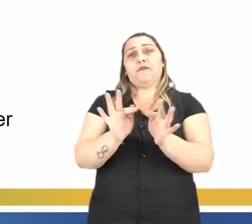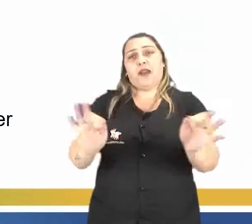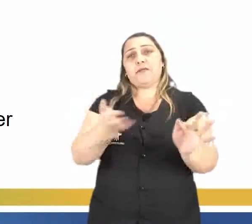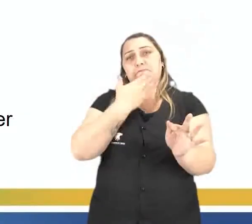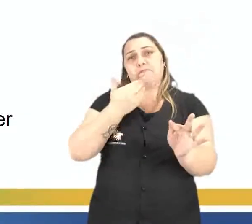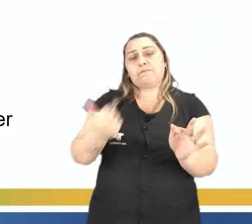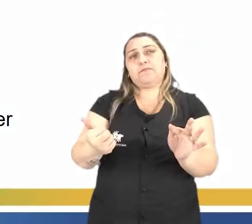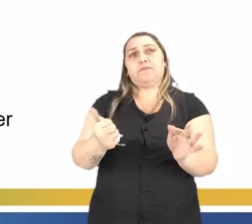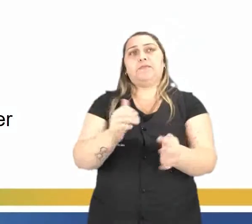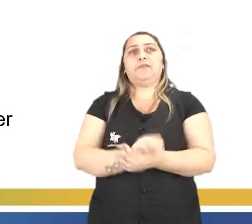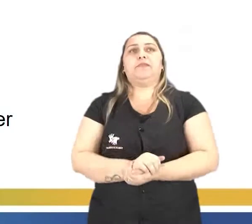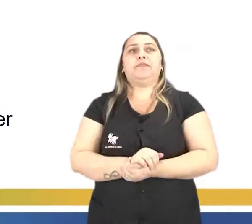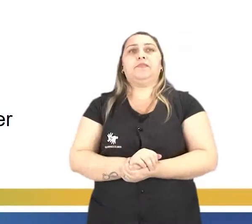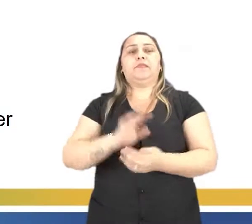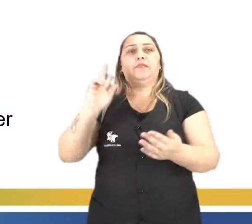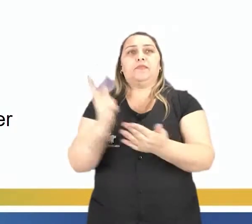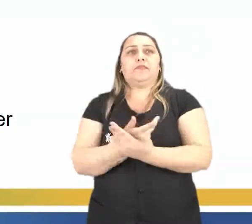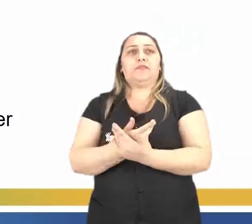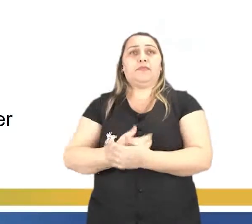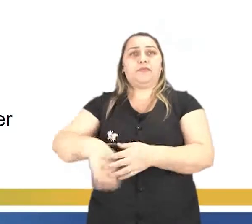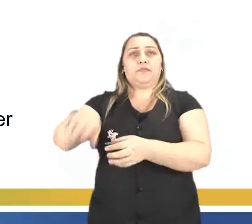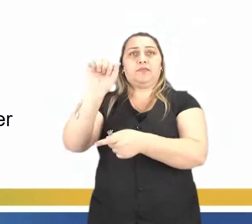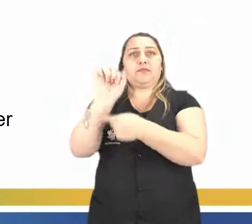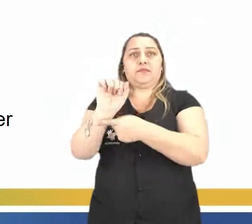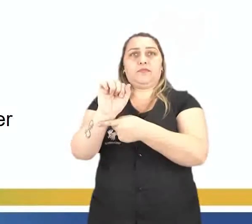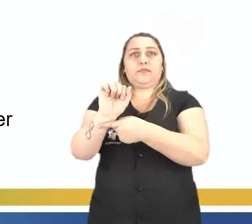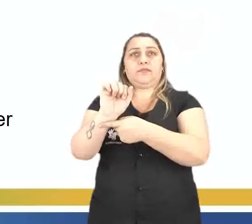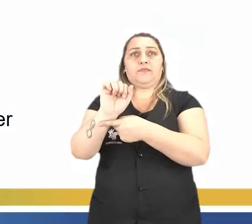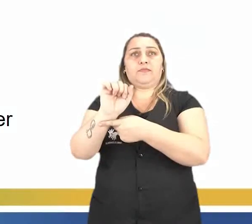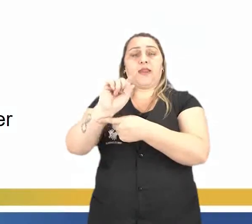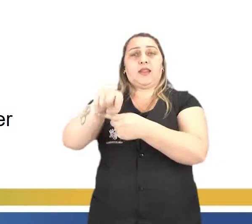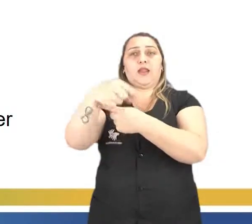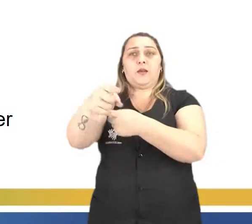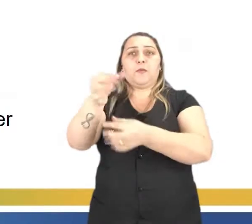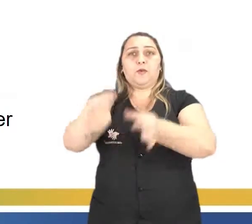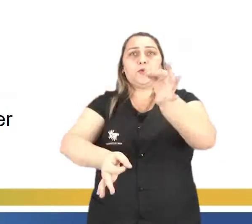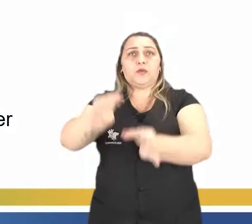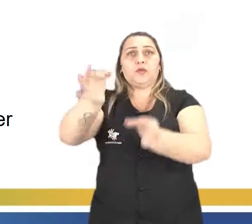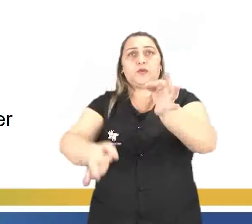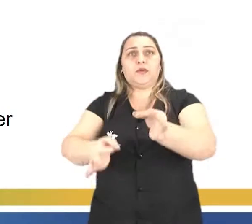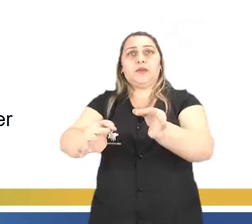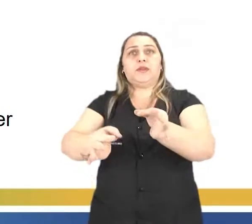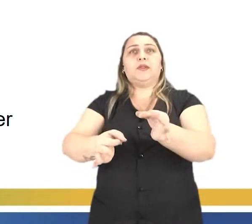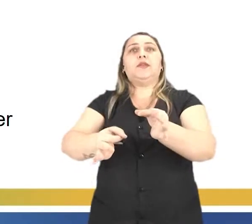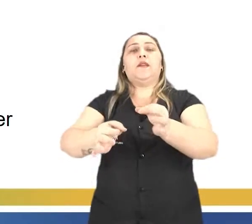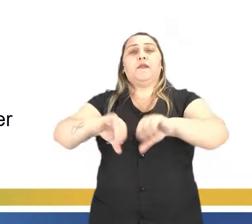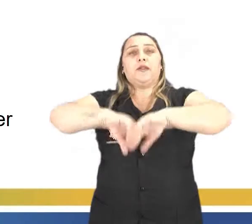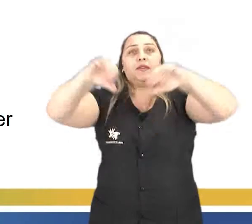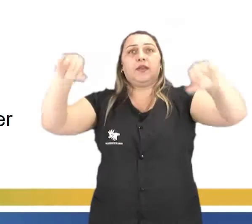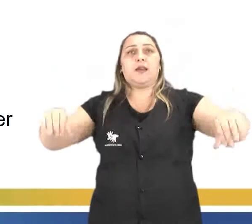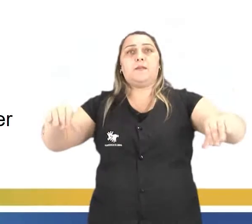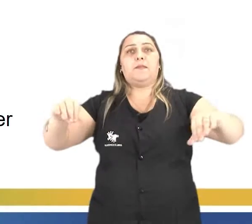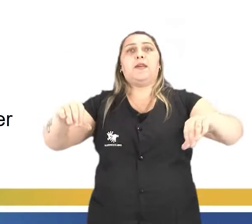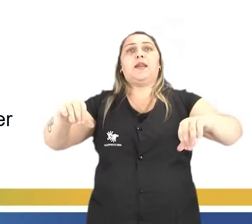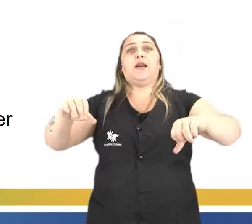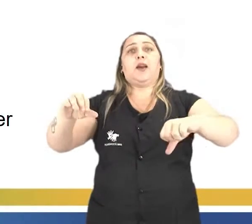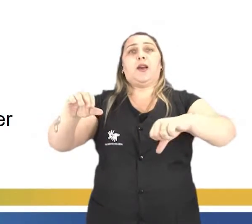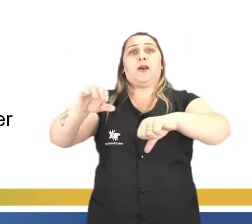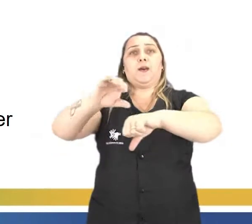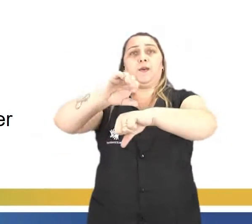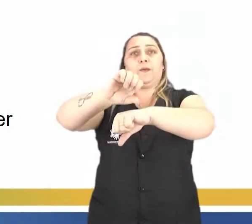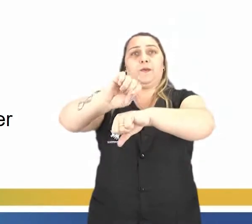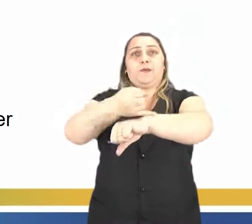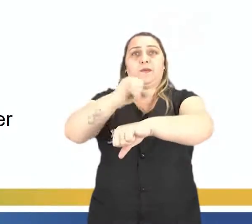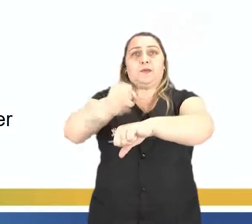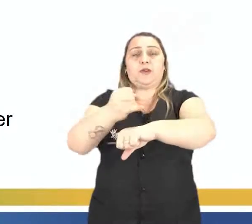né? Vamos ver os erros. Na letra A vírgula está após juiz, então ela vai separar o sujeito do verbo.